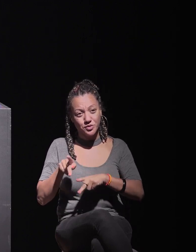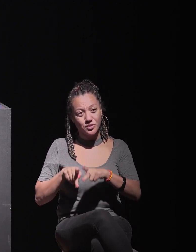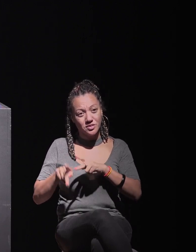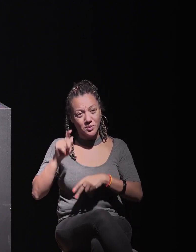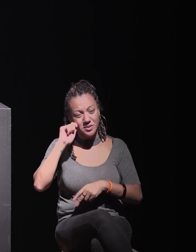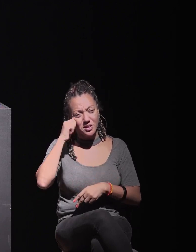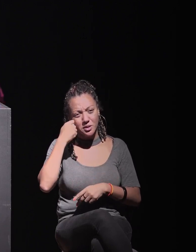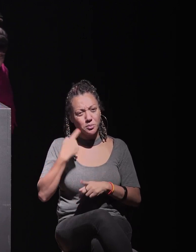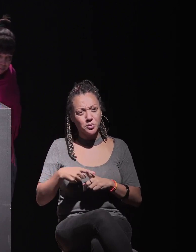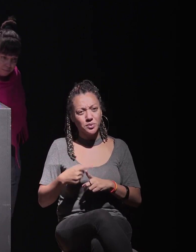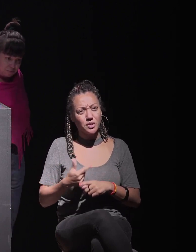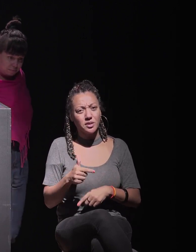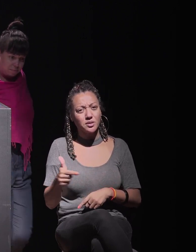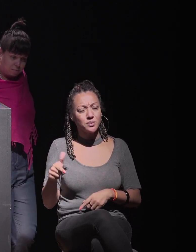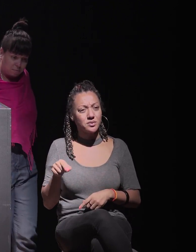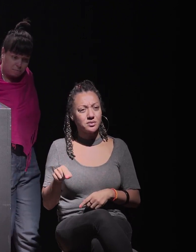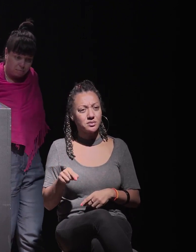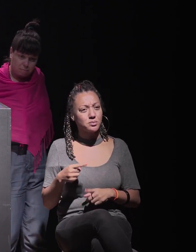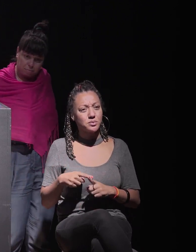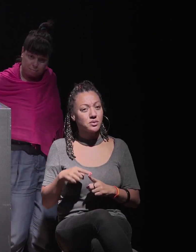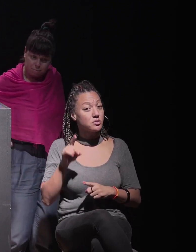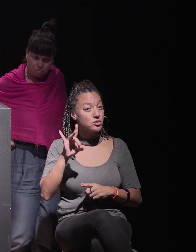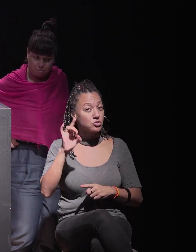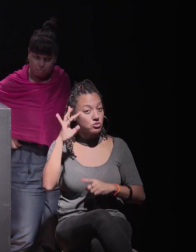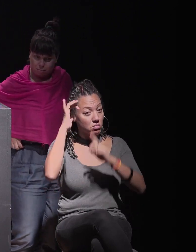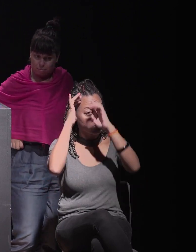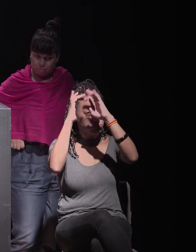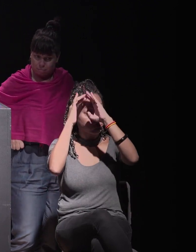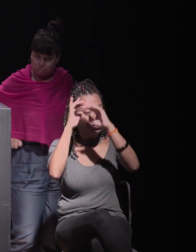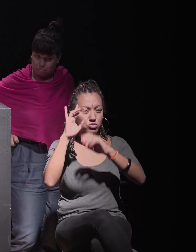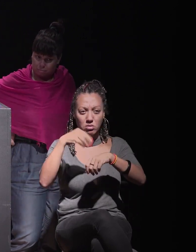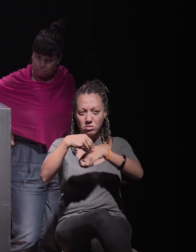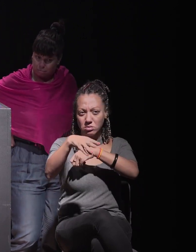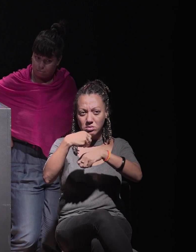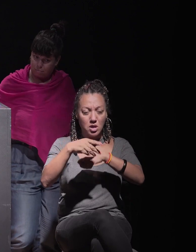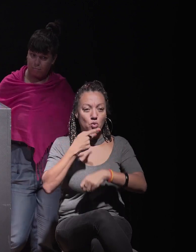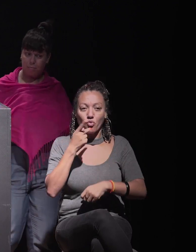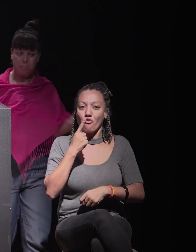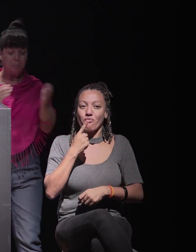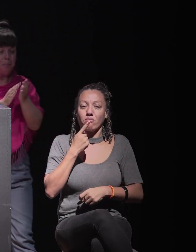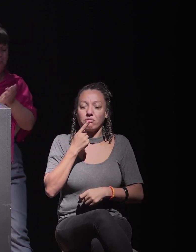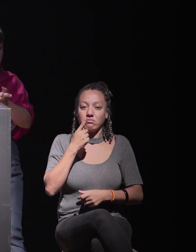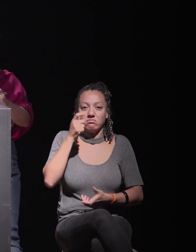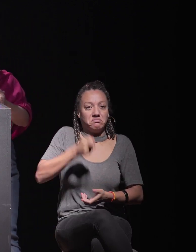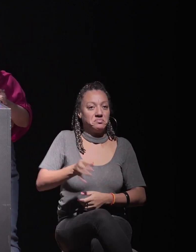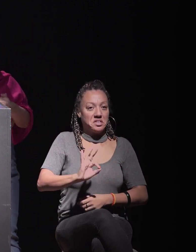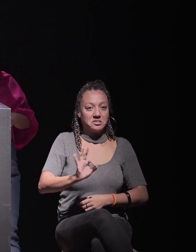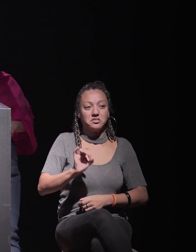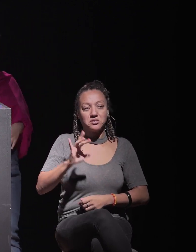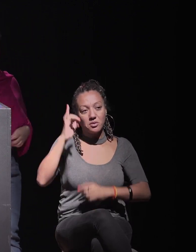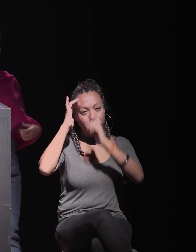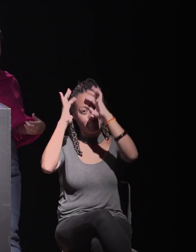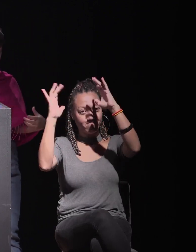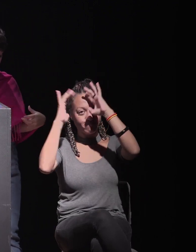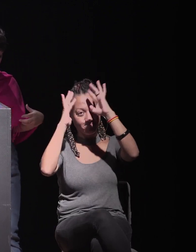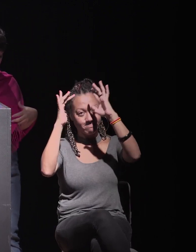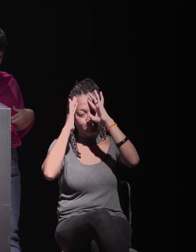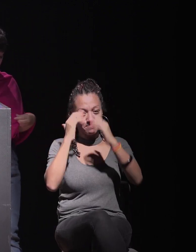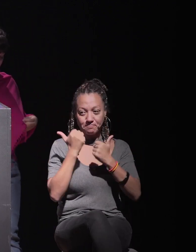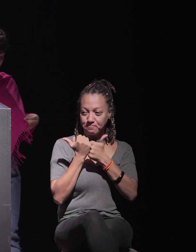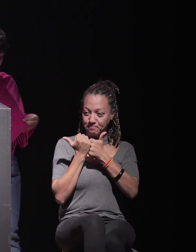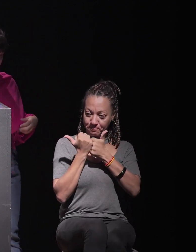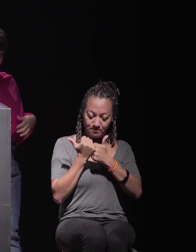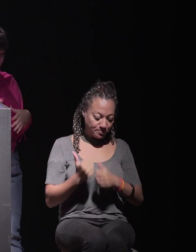população negra? Por que não tem isso? É só uma reflexão, gente. Eu não estou afirmando nada, mas eu acho que a gente precisa pensar do